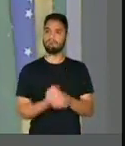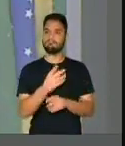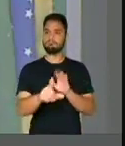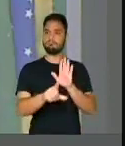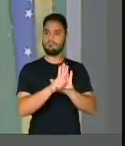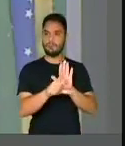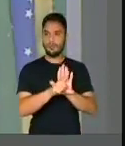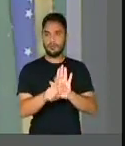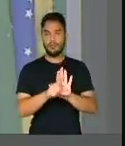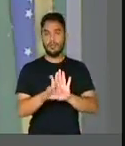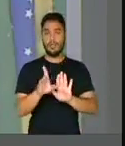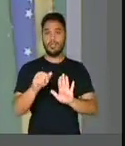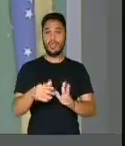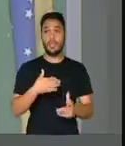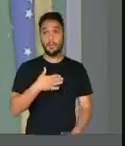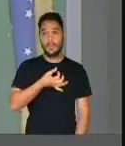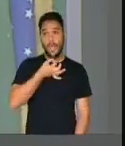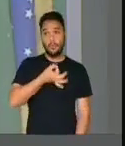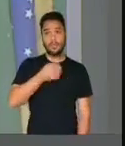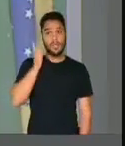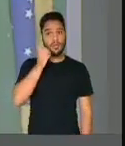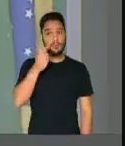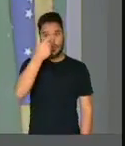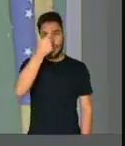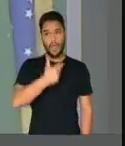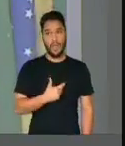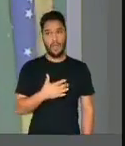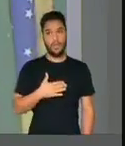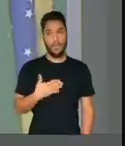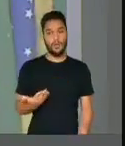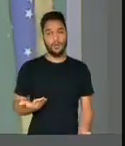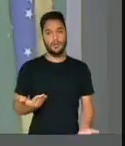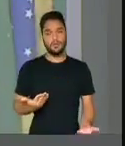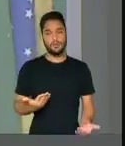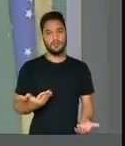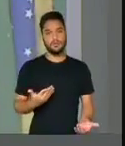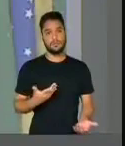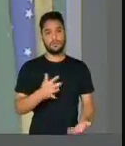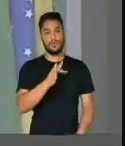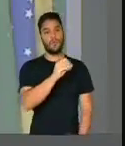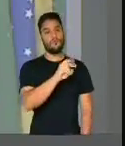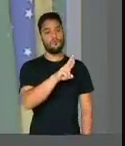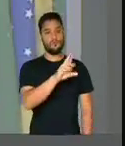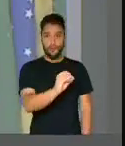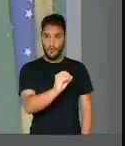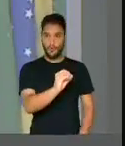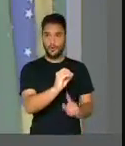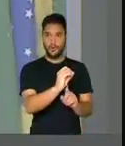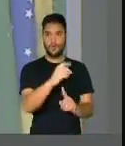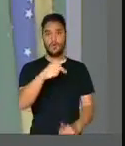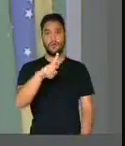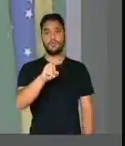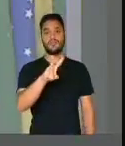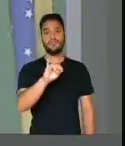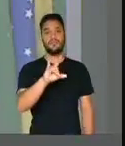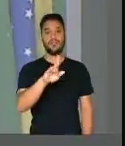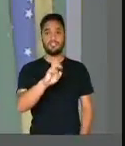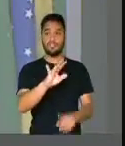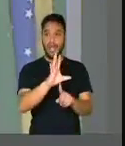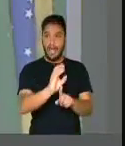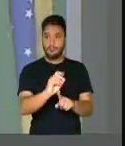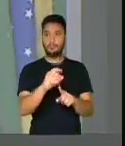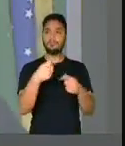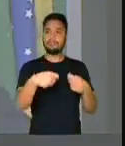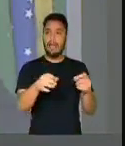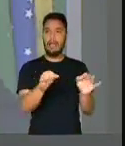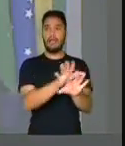aqui a posição pessoal deste orador, no sentido de que o foro por prerrogativa de função seja extinto,